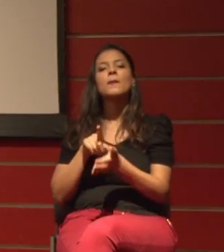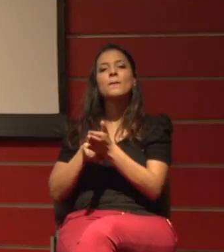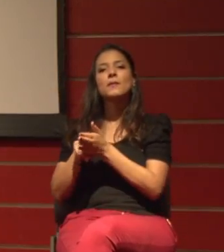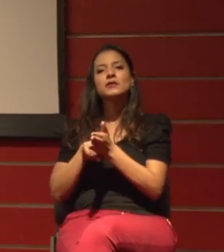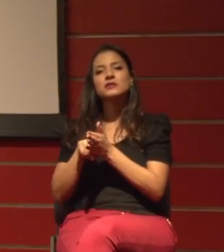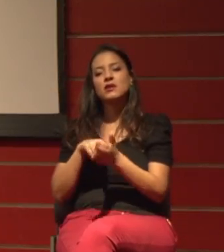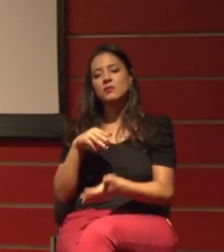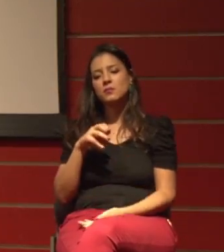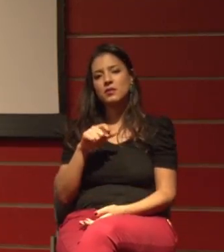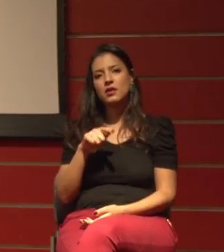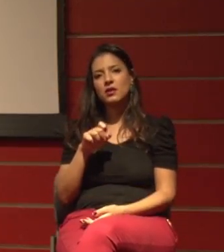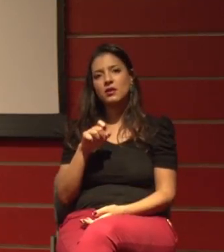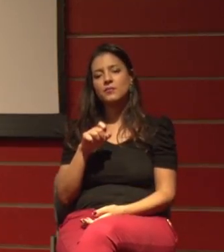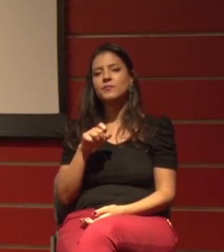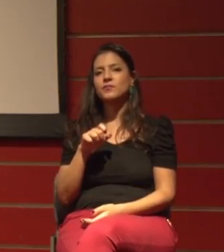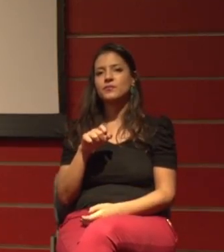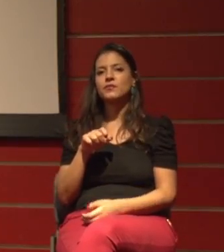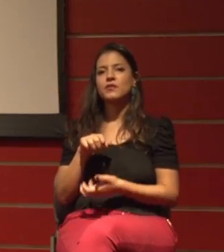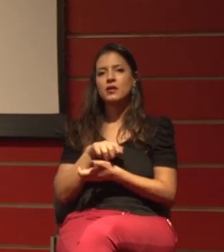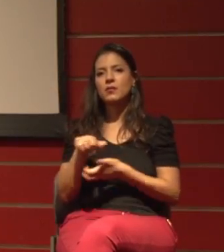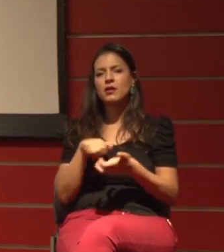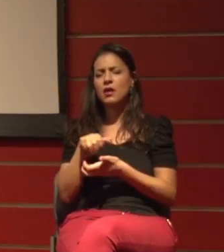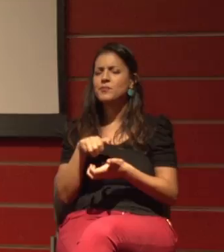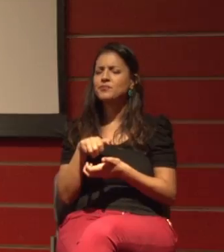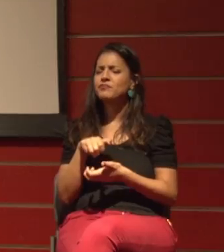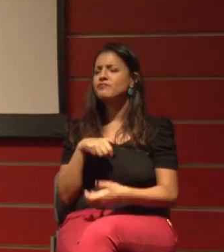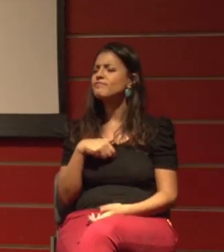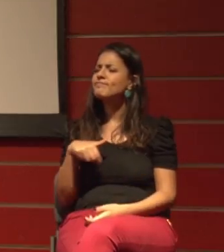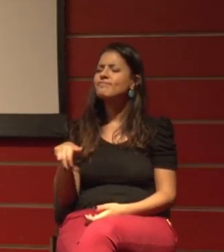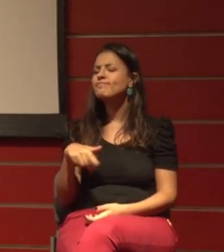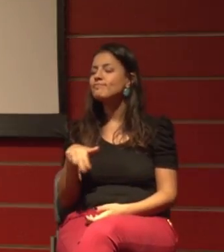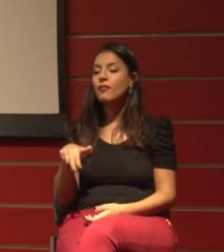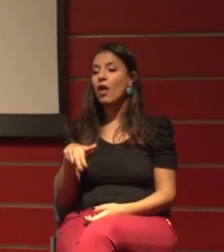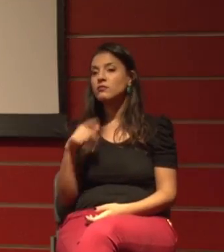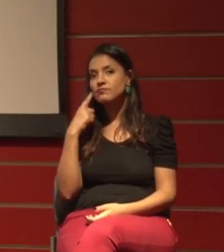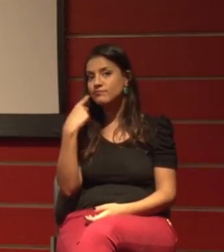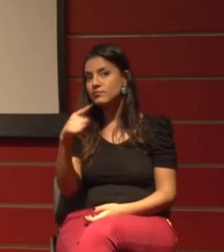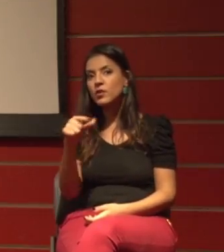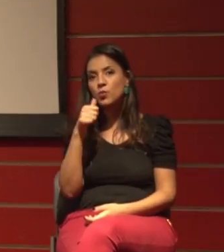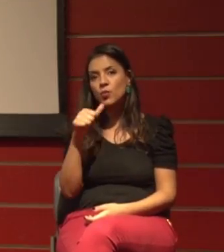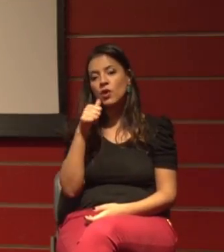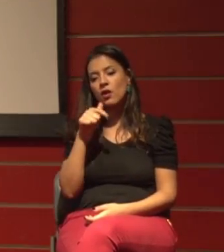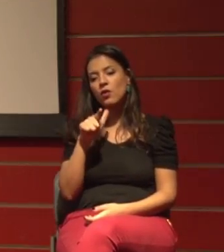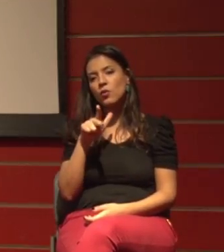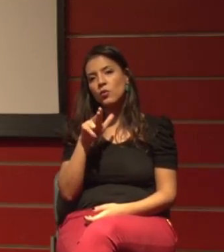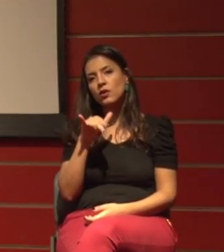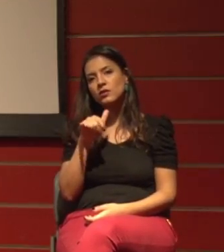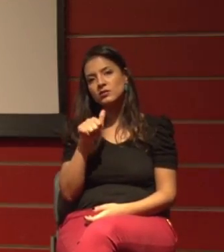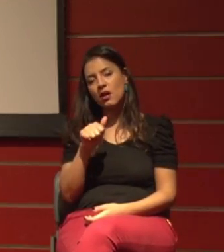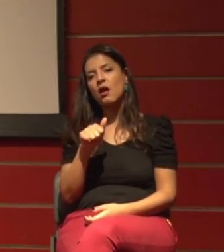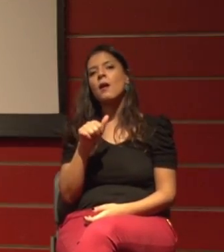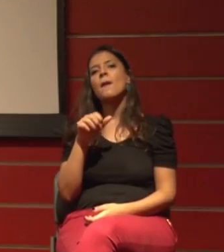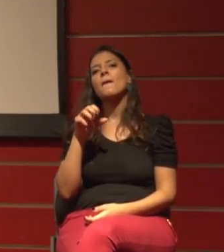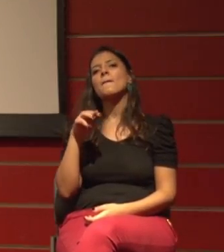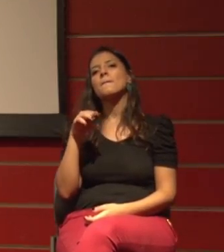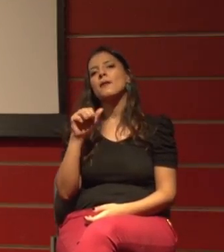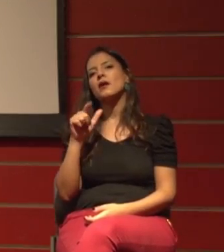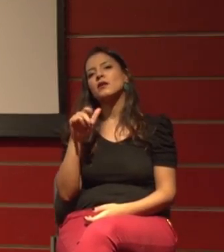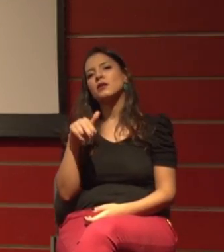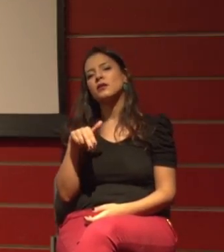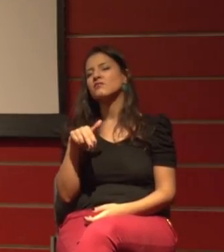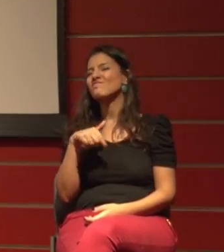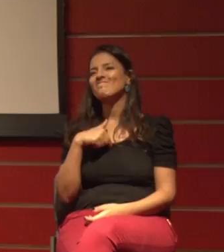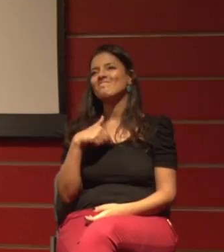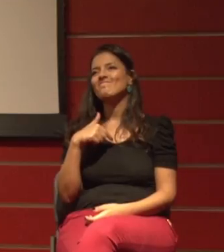Luísa maim né de quem eu nunca tinha ouvido falar eu fiz eh eh não sei nem como é que chama hoje